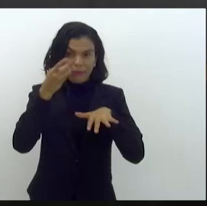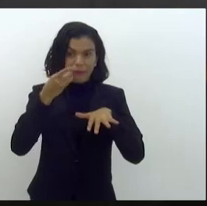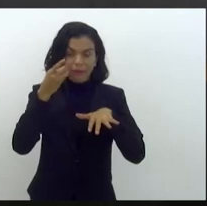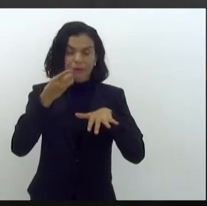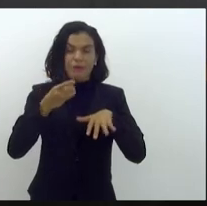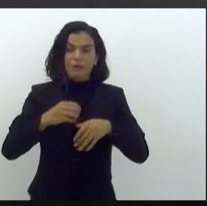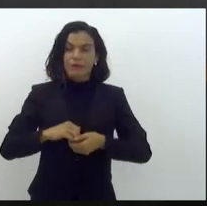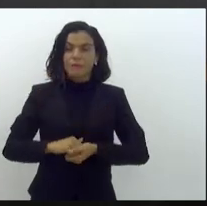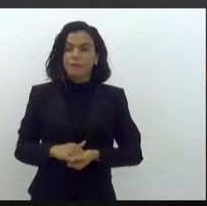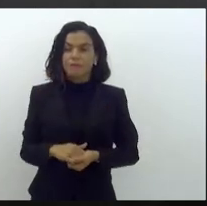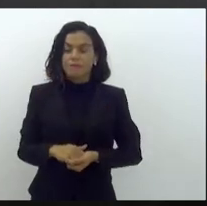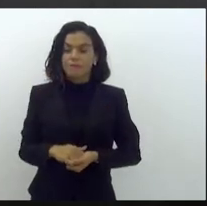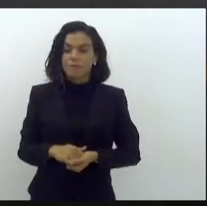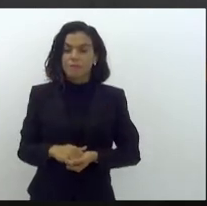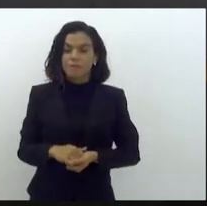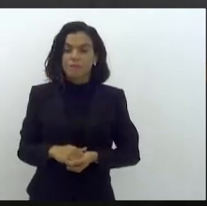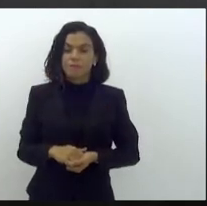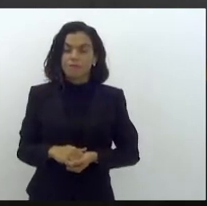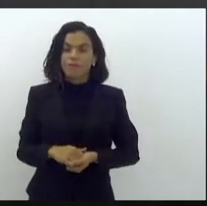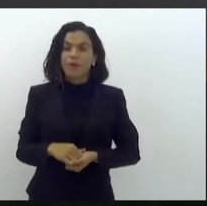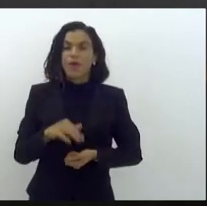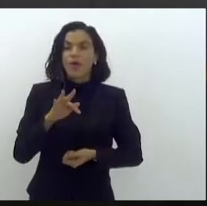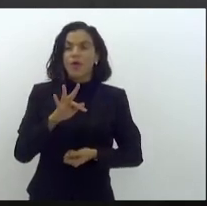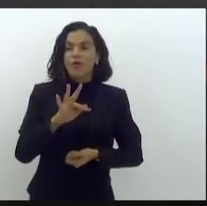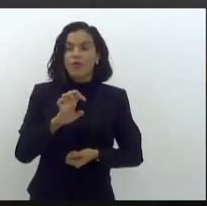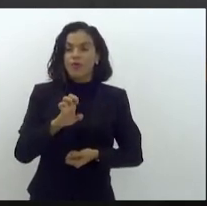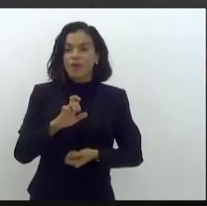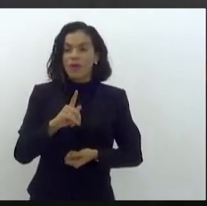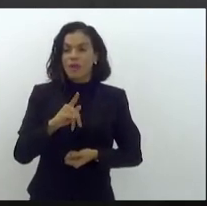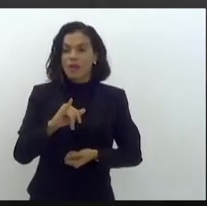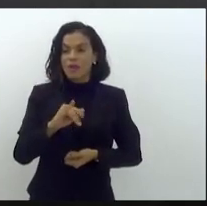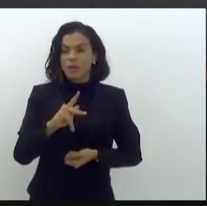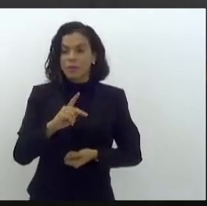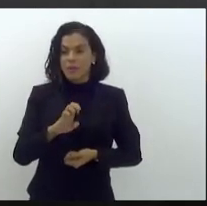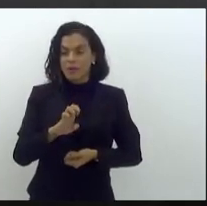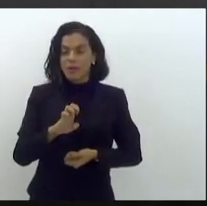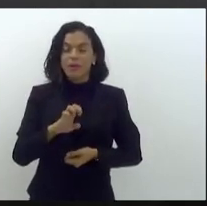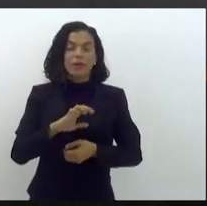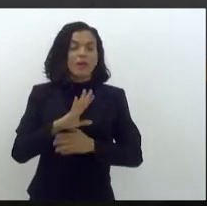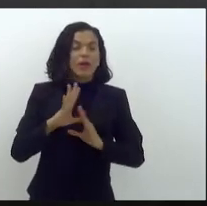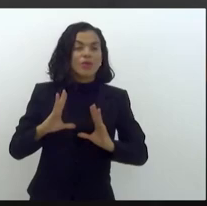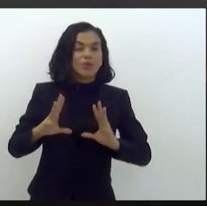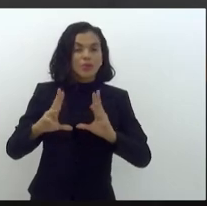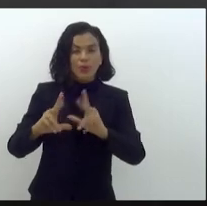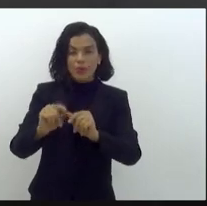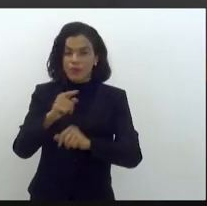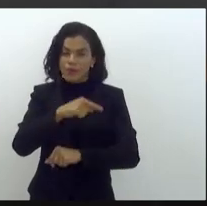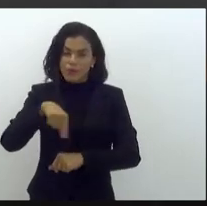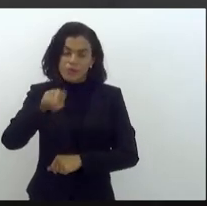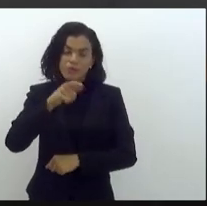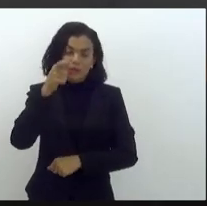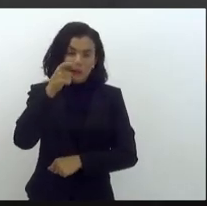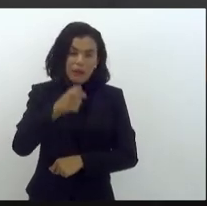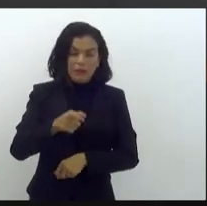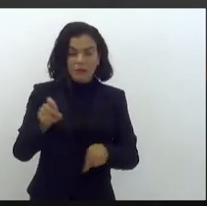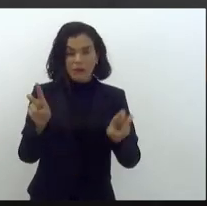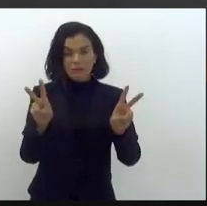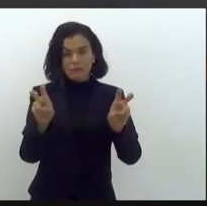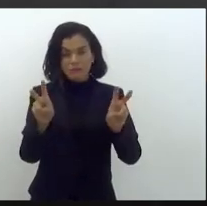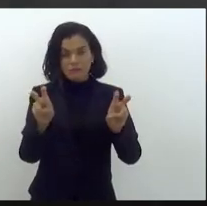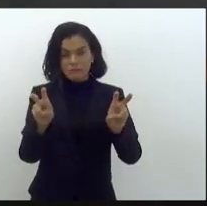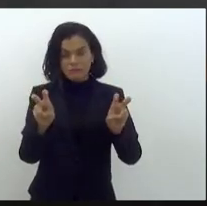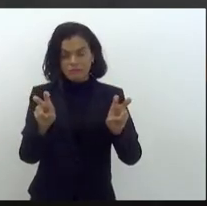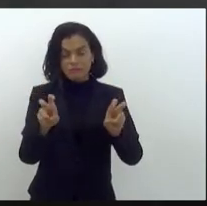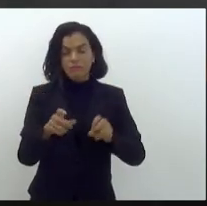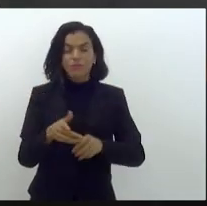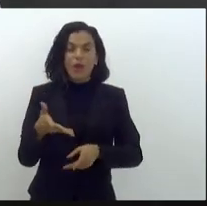Legislativa e é o Felipe a todos que estão a cada um de vocês interessado nesse tema e sem mais